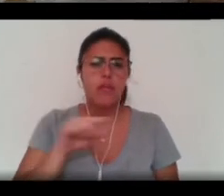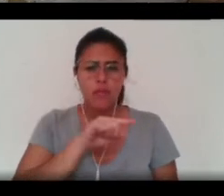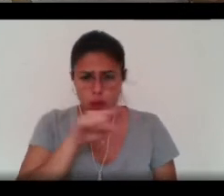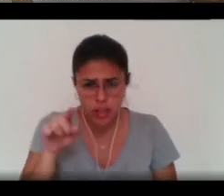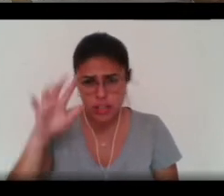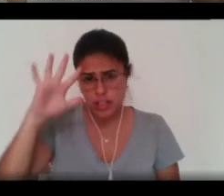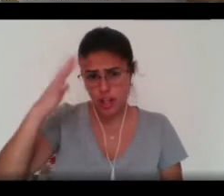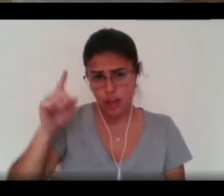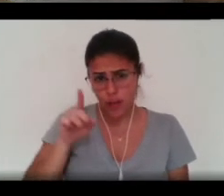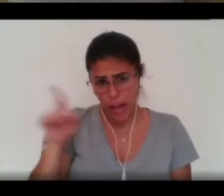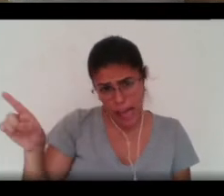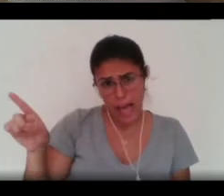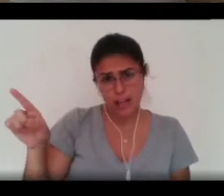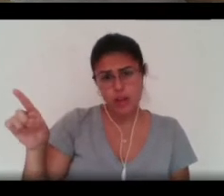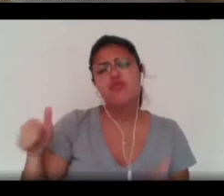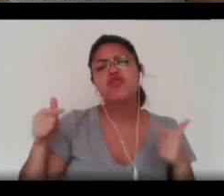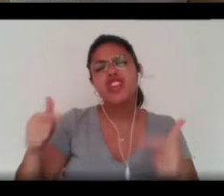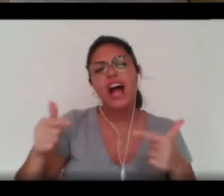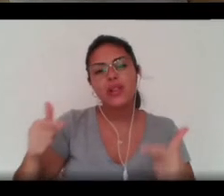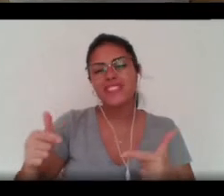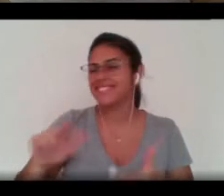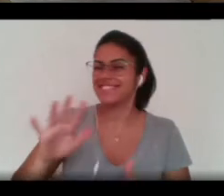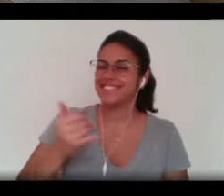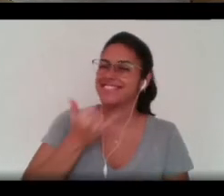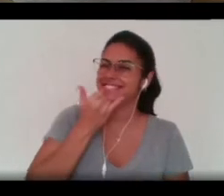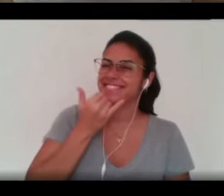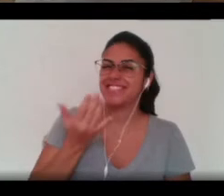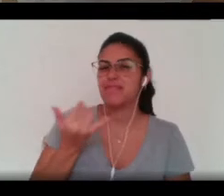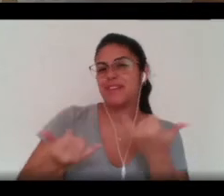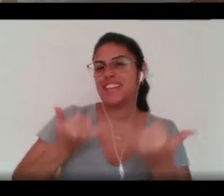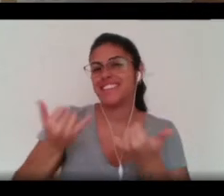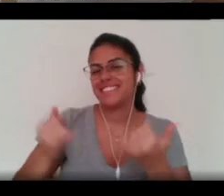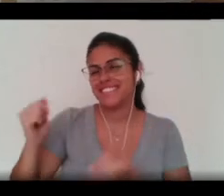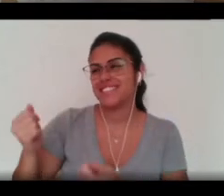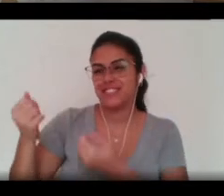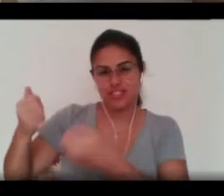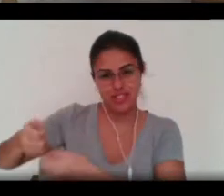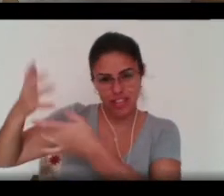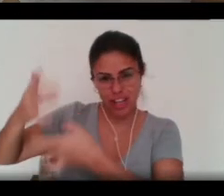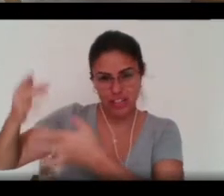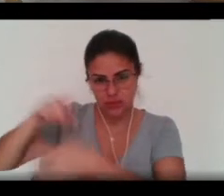uma dúvida ou vocês se resolveram no chat? No chat é no chat, tá?